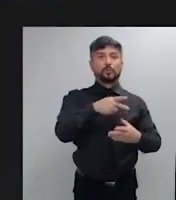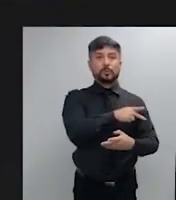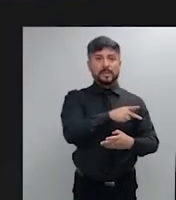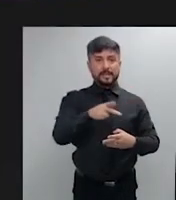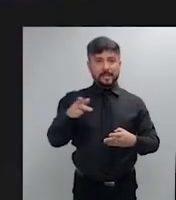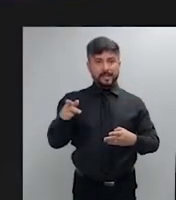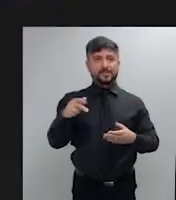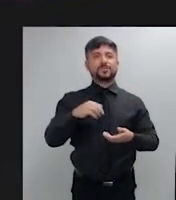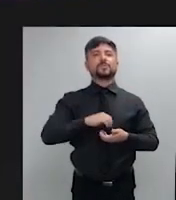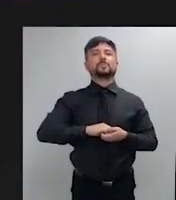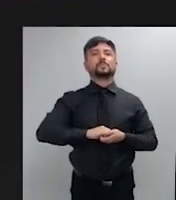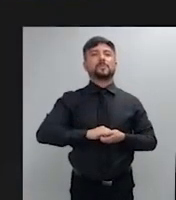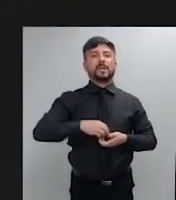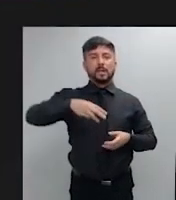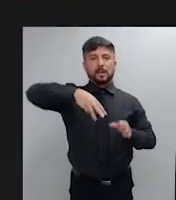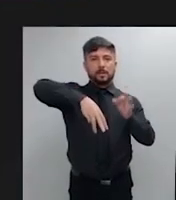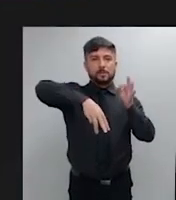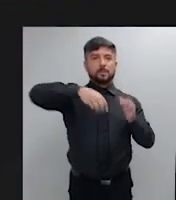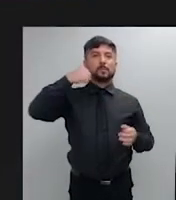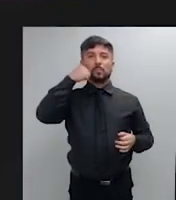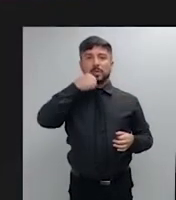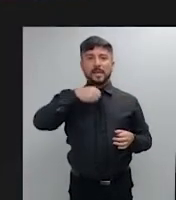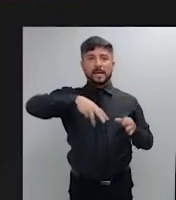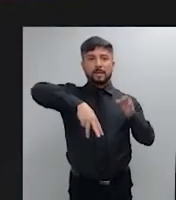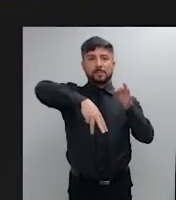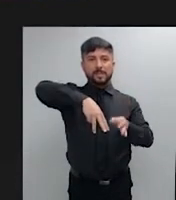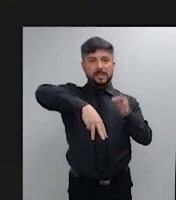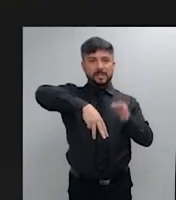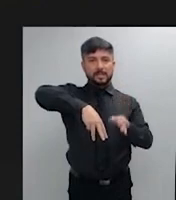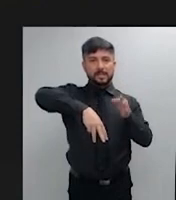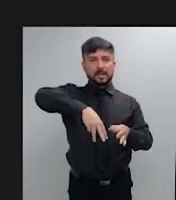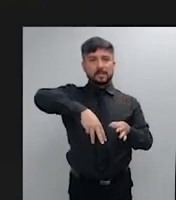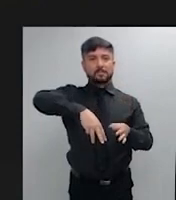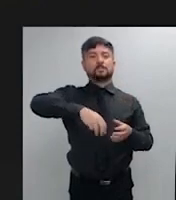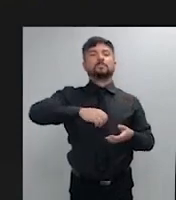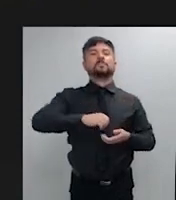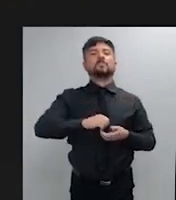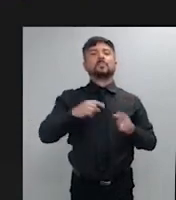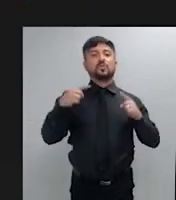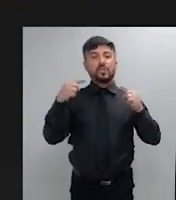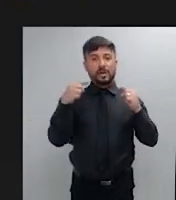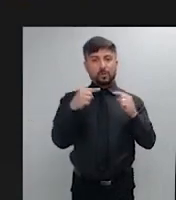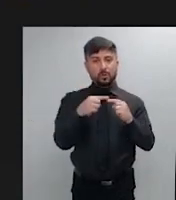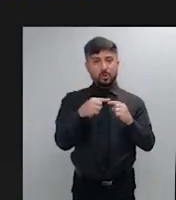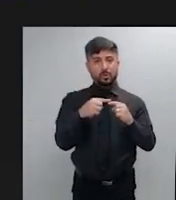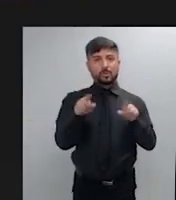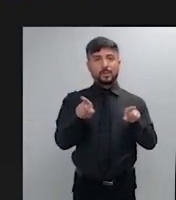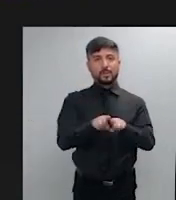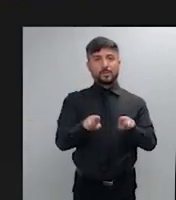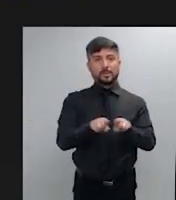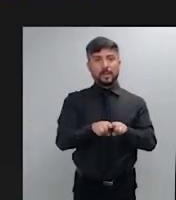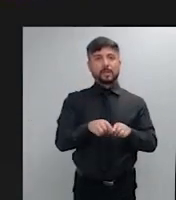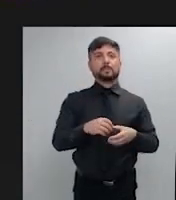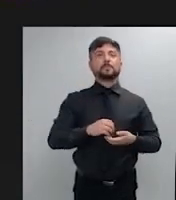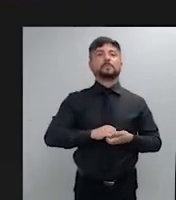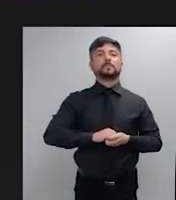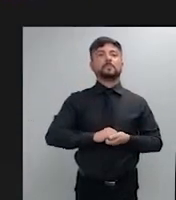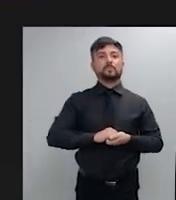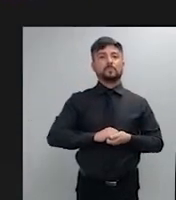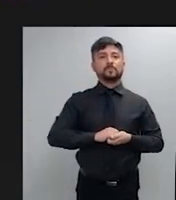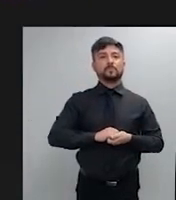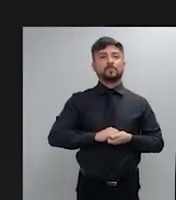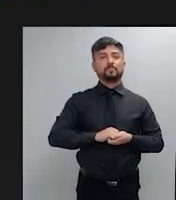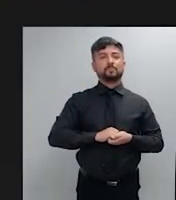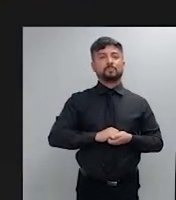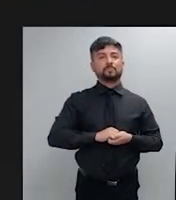a necessidade de resposta por parte do Estado. O Código Penal prevê o aumento de pena para homicídio doloso contra maiores de 60 anos